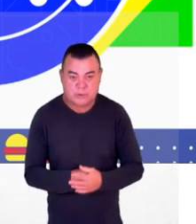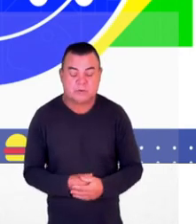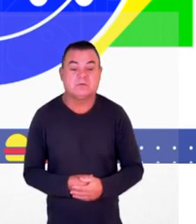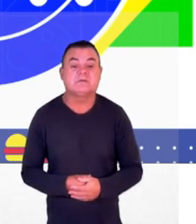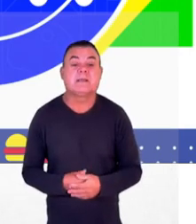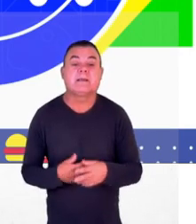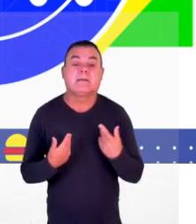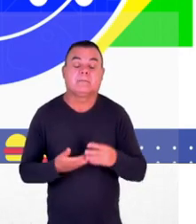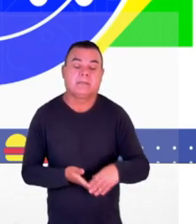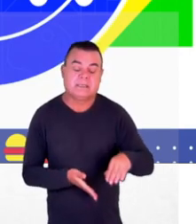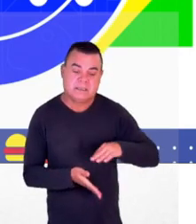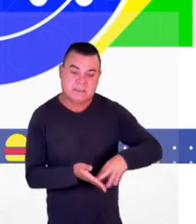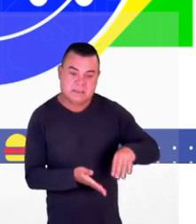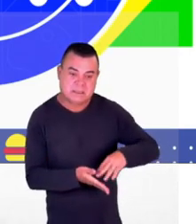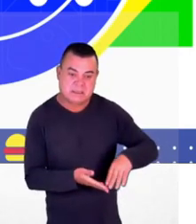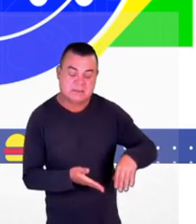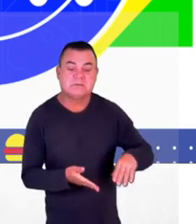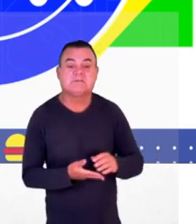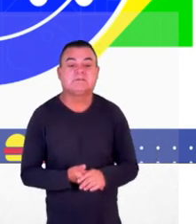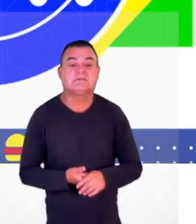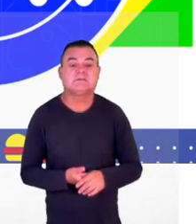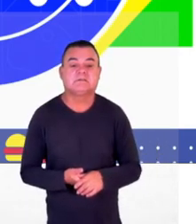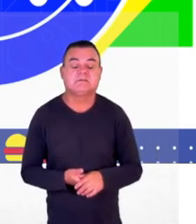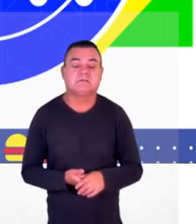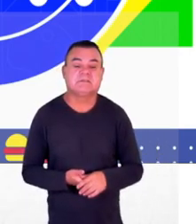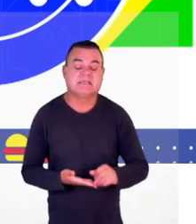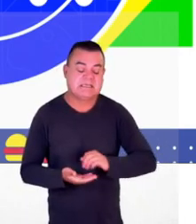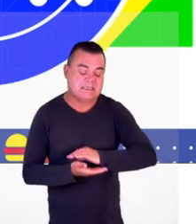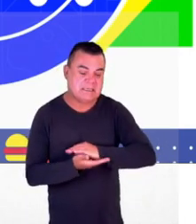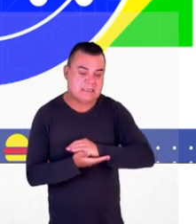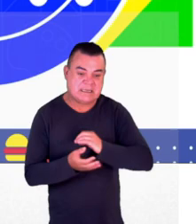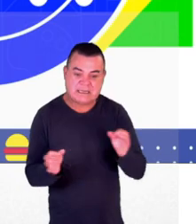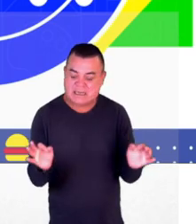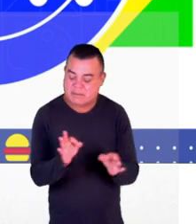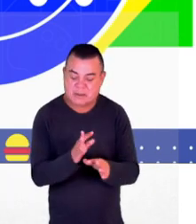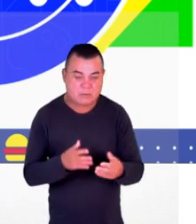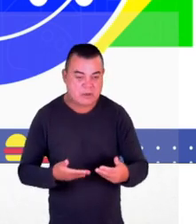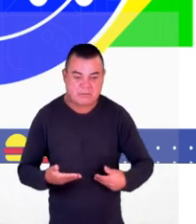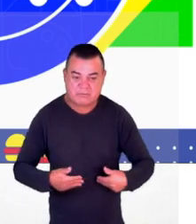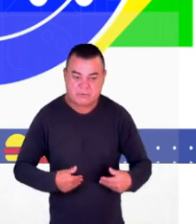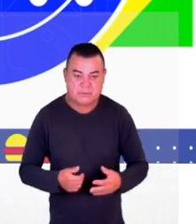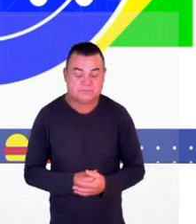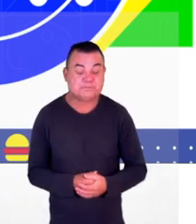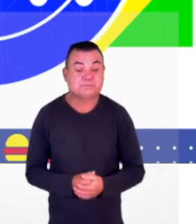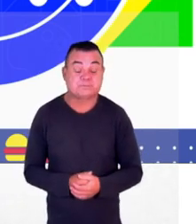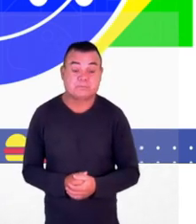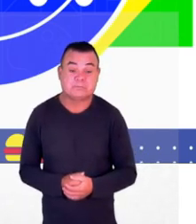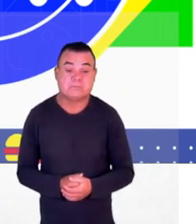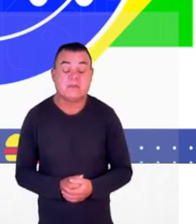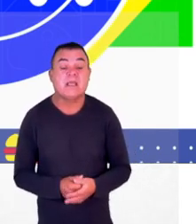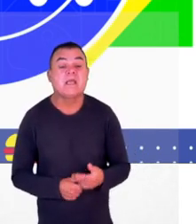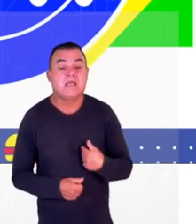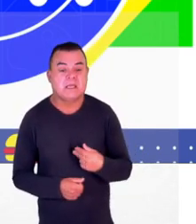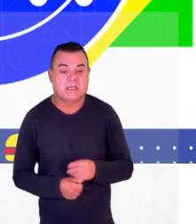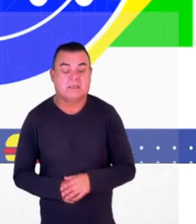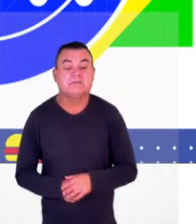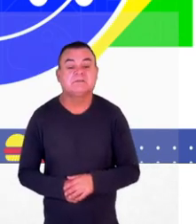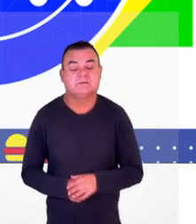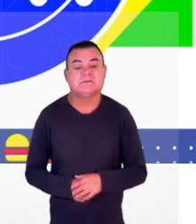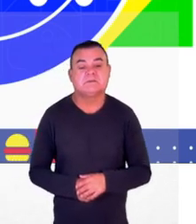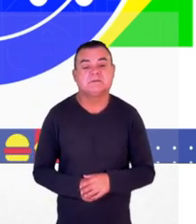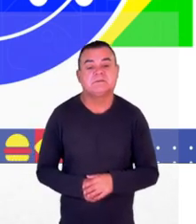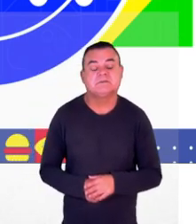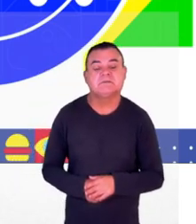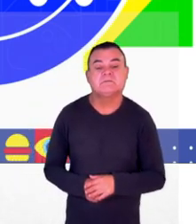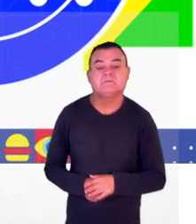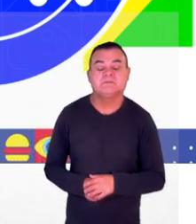erradicação da fome acho que a gente vai ter tempo para colocar e para falar que aqui também mas eh faço muito aqui reverberar as falas